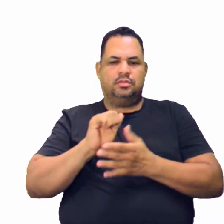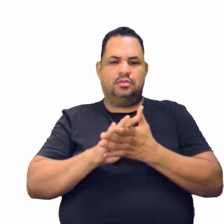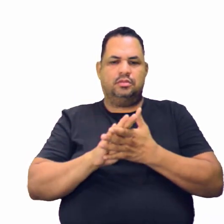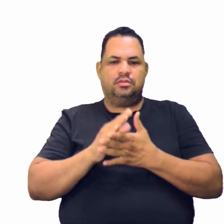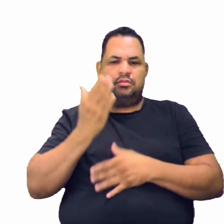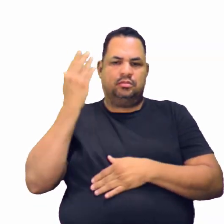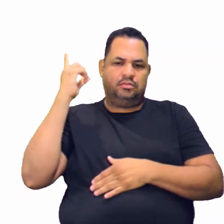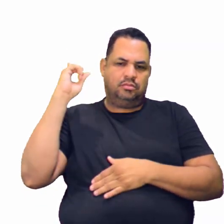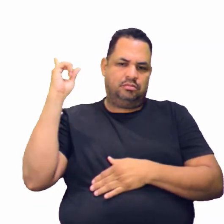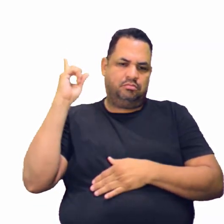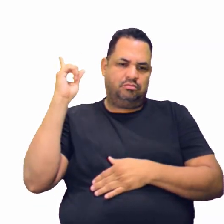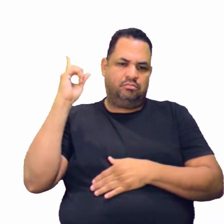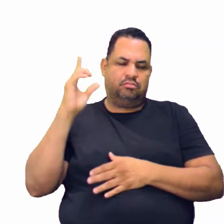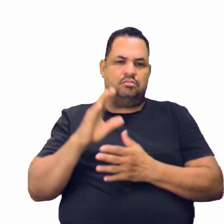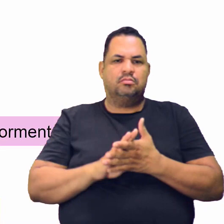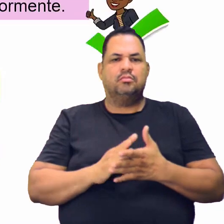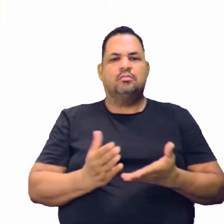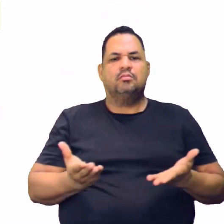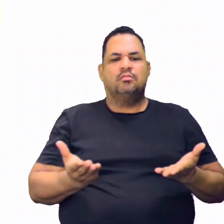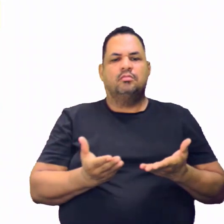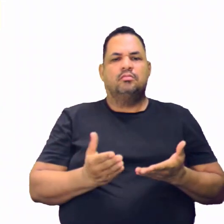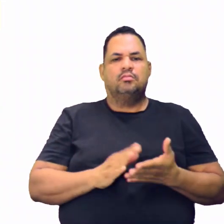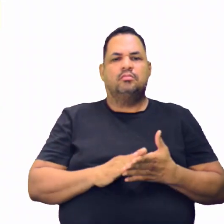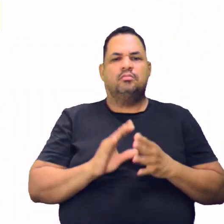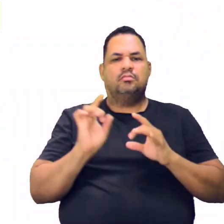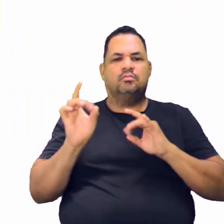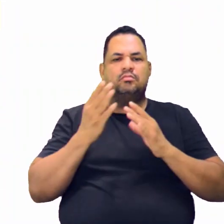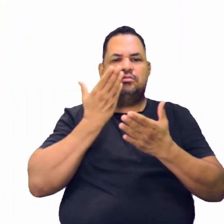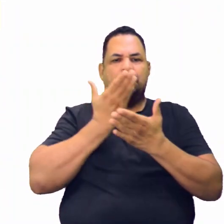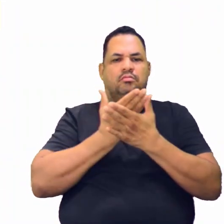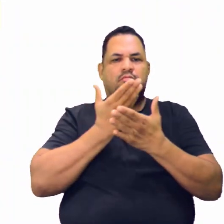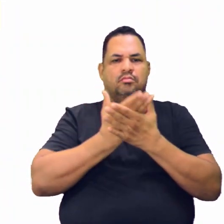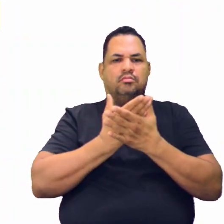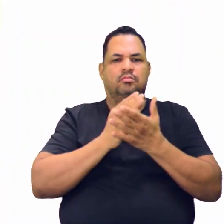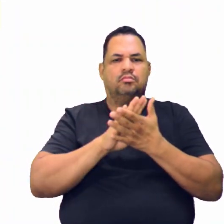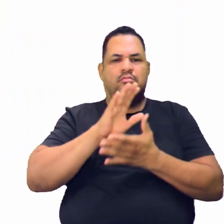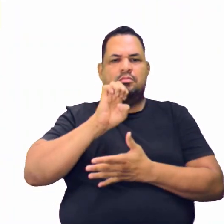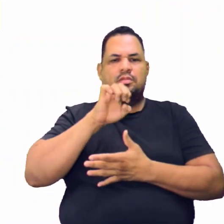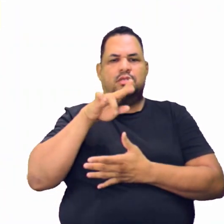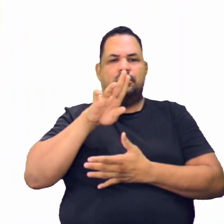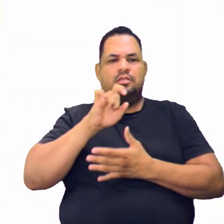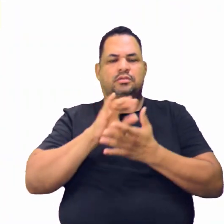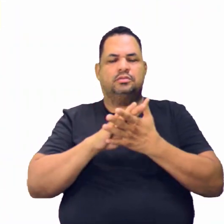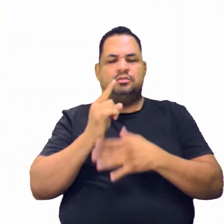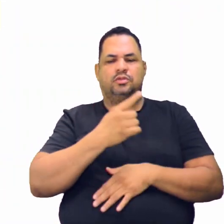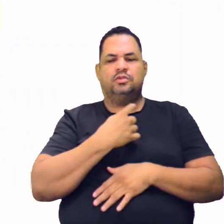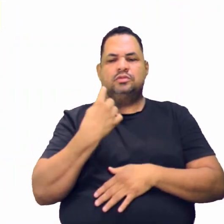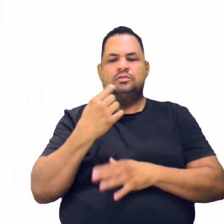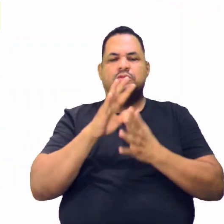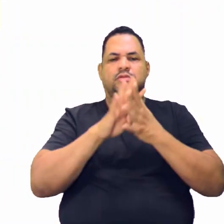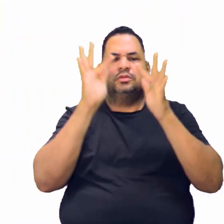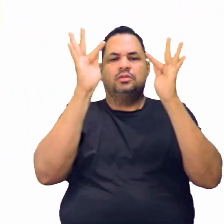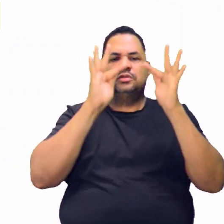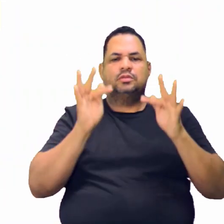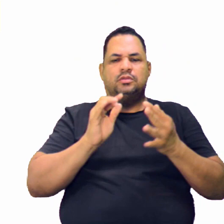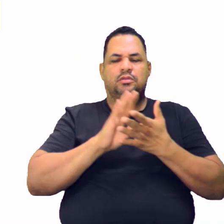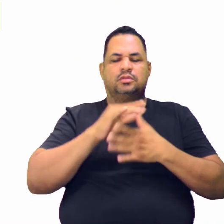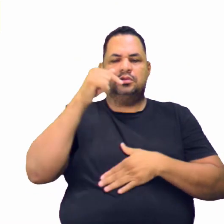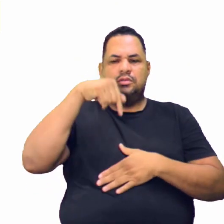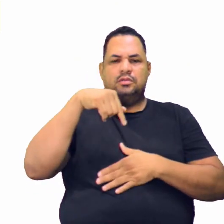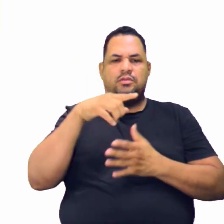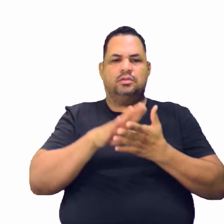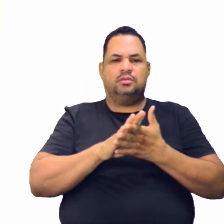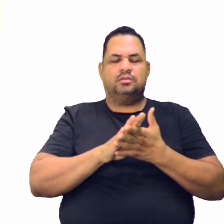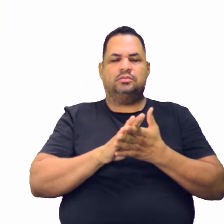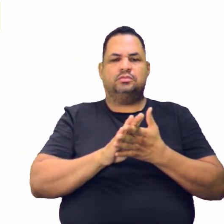e assíndeto. Então, vamos ver cada uma aqui, ó. Elipse, somos felizes aqui. Então, houve